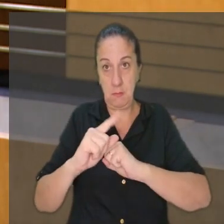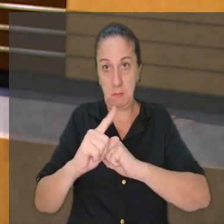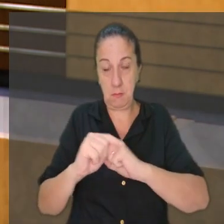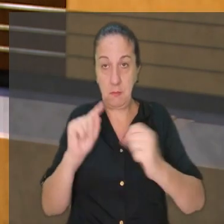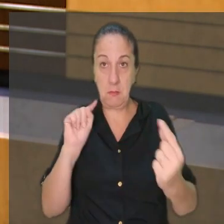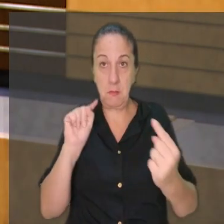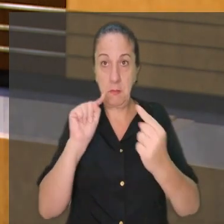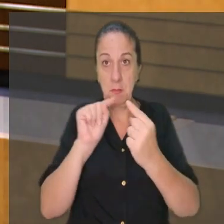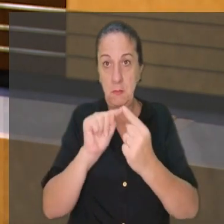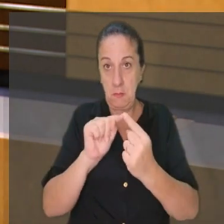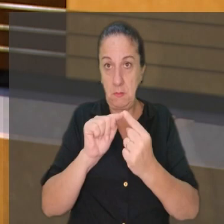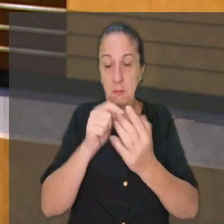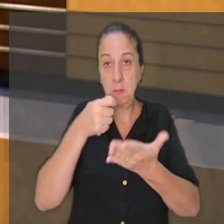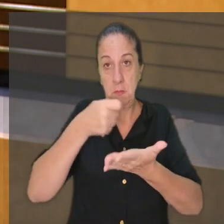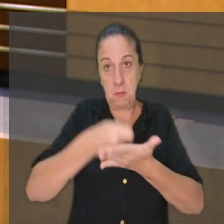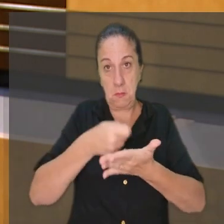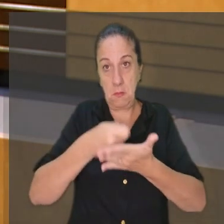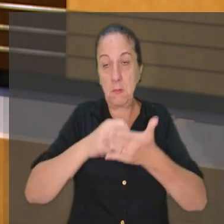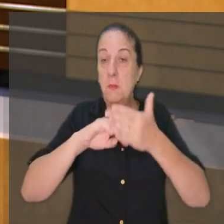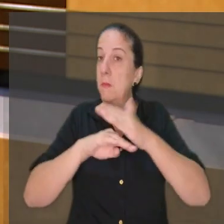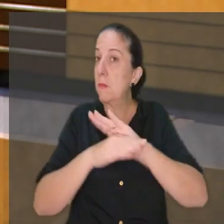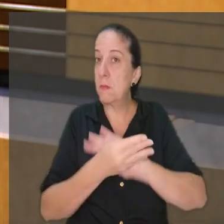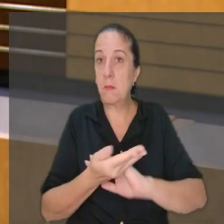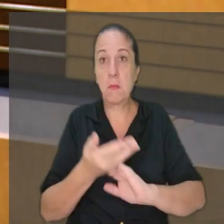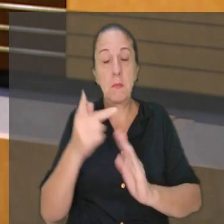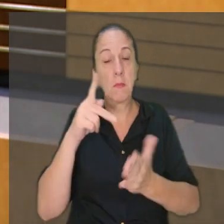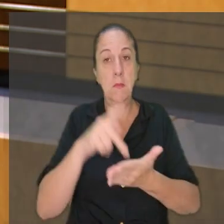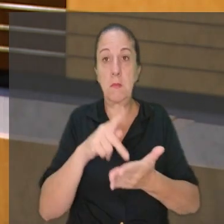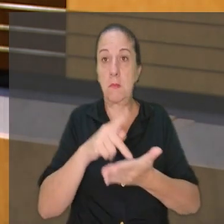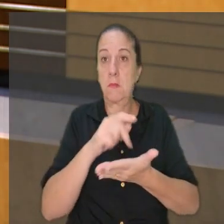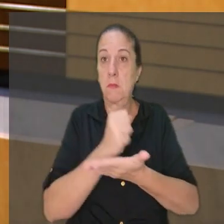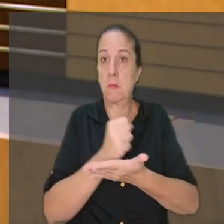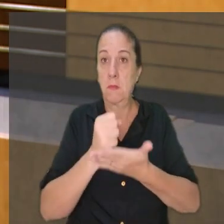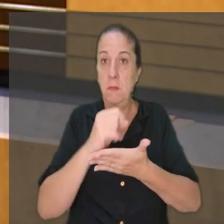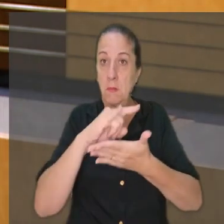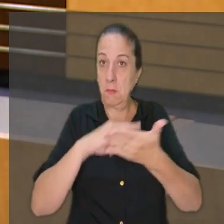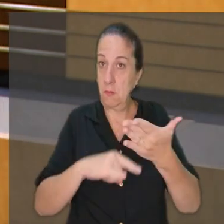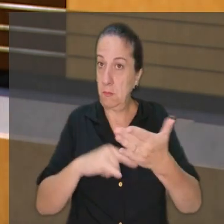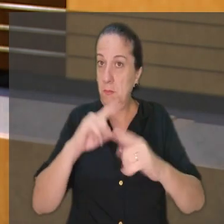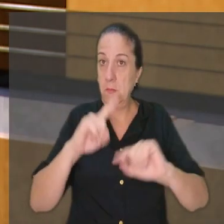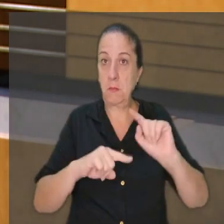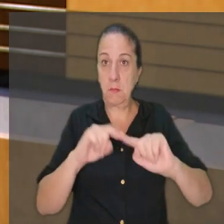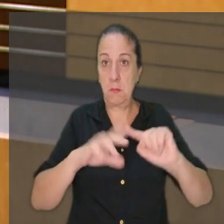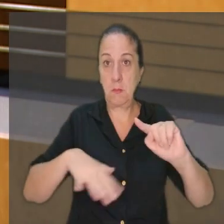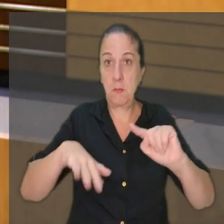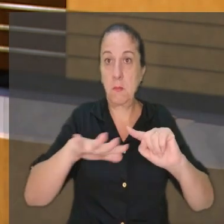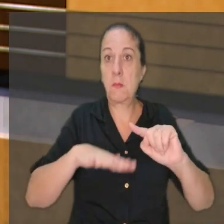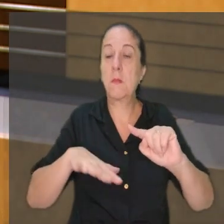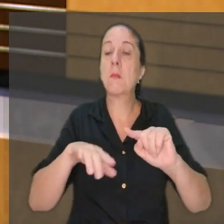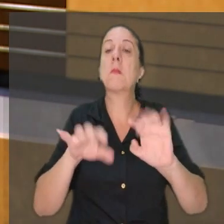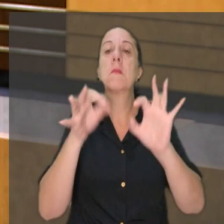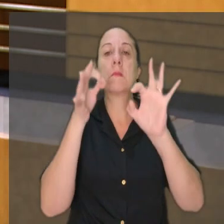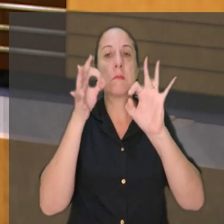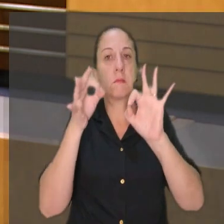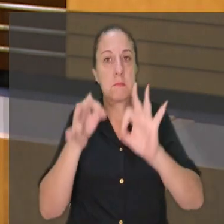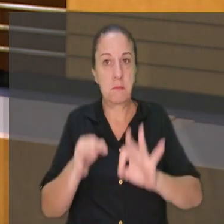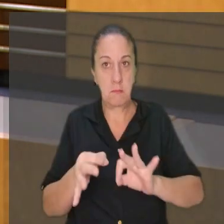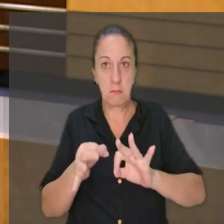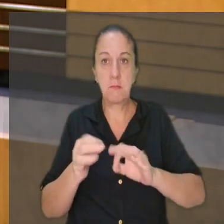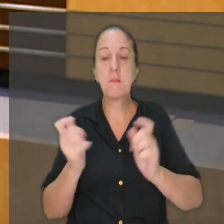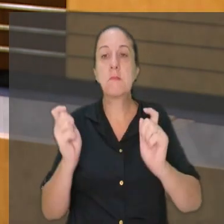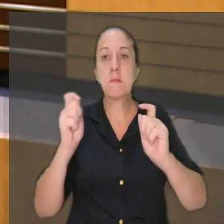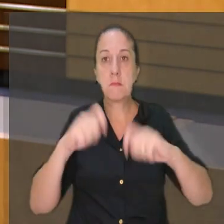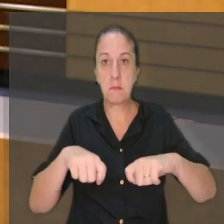as metas impostas eram adequadas à realidade contratual do mercado e estavam em conformidade com